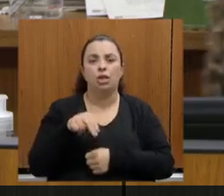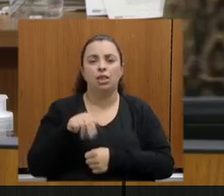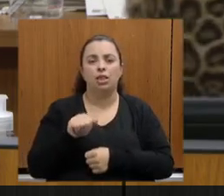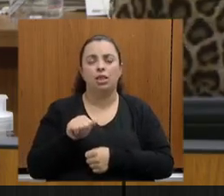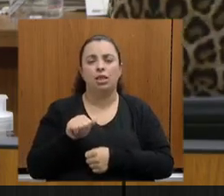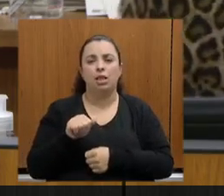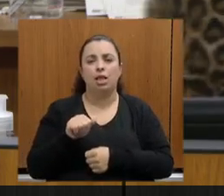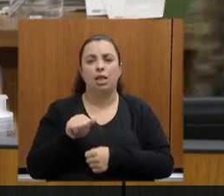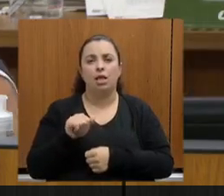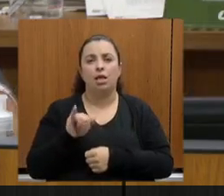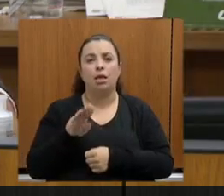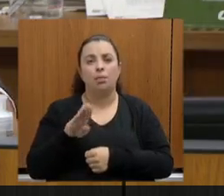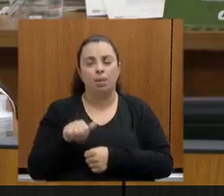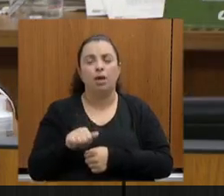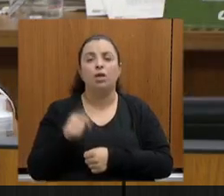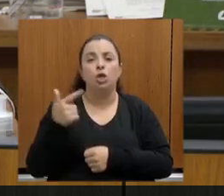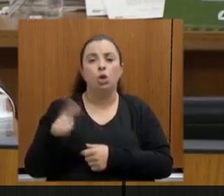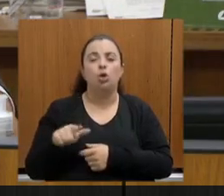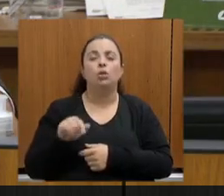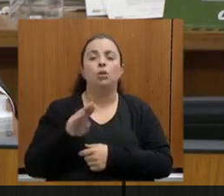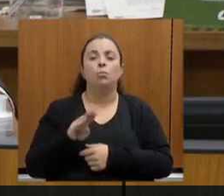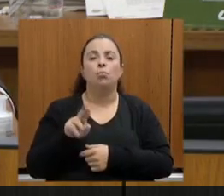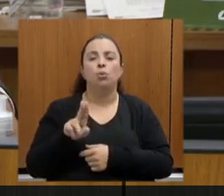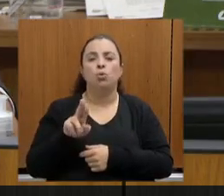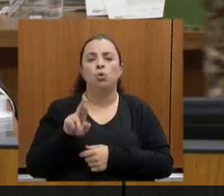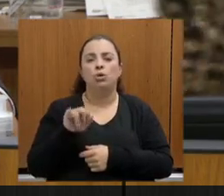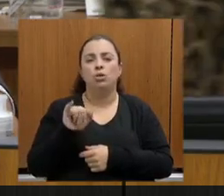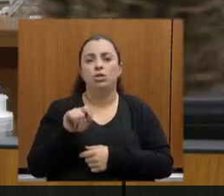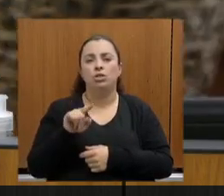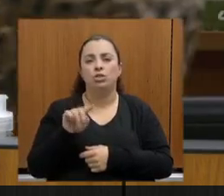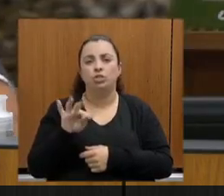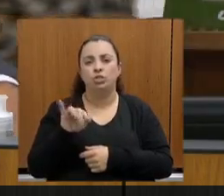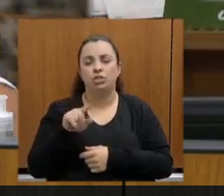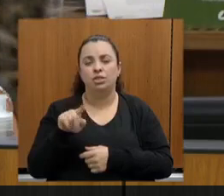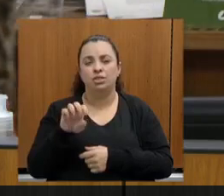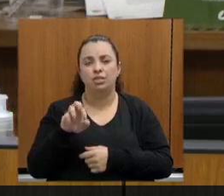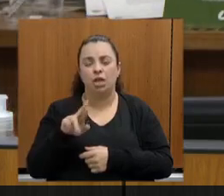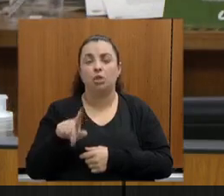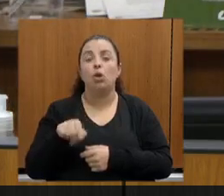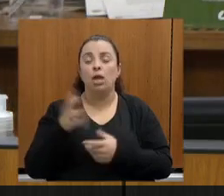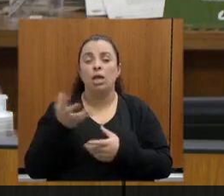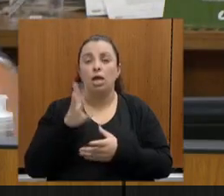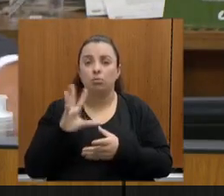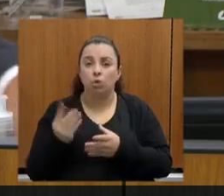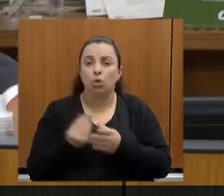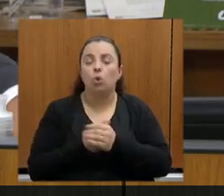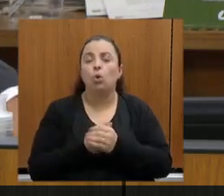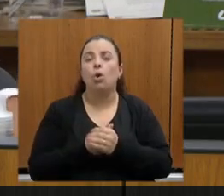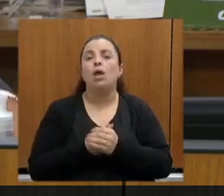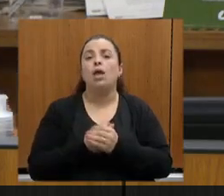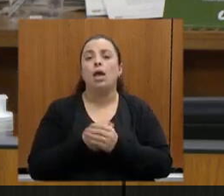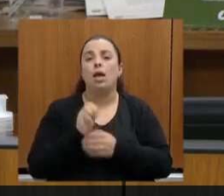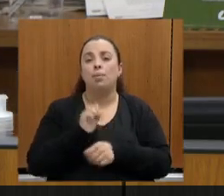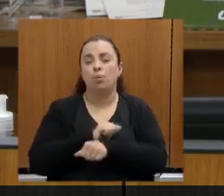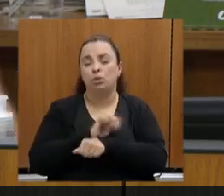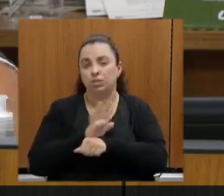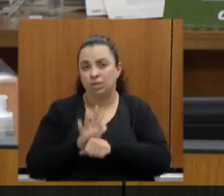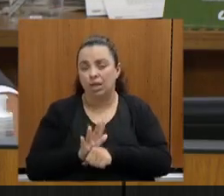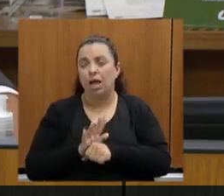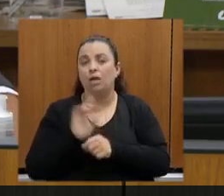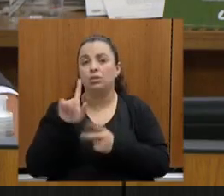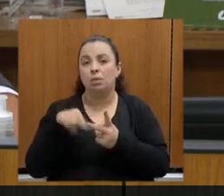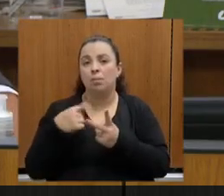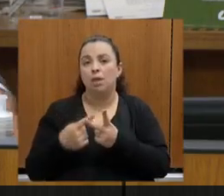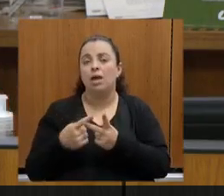equipe para que possa incluir também a região de Montes Claros da região central de Montes Claros e também a região